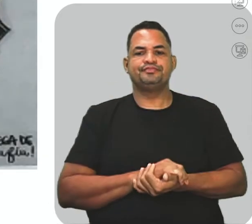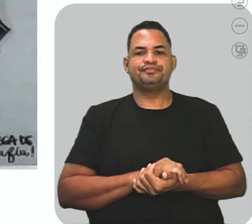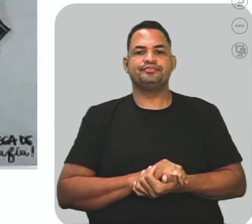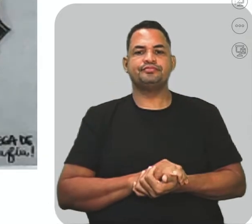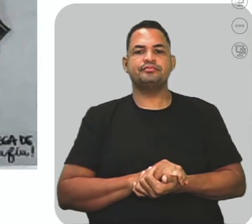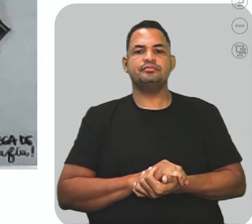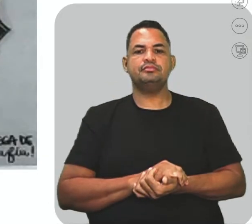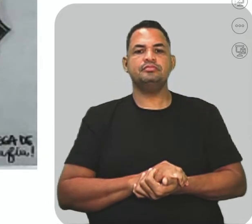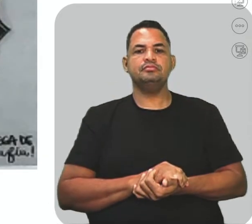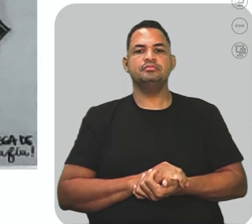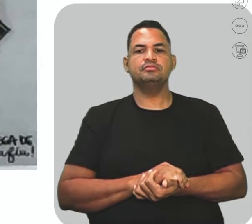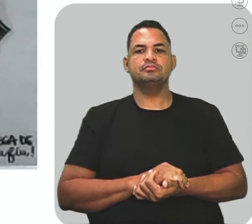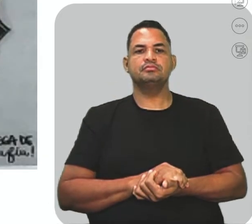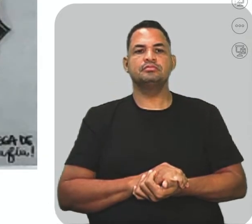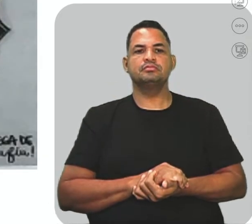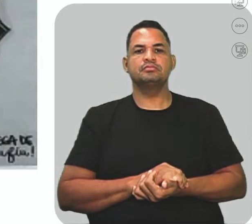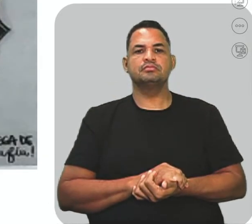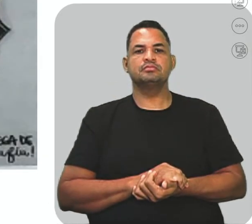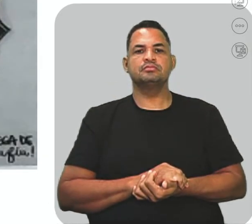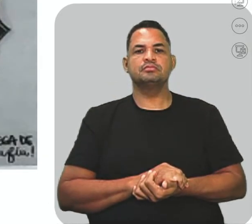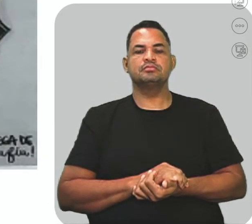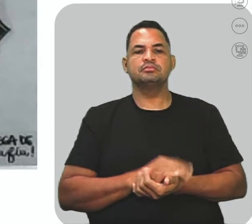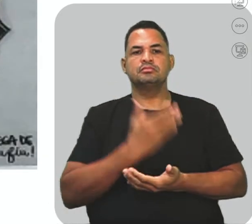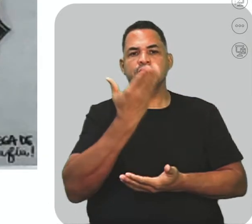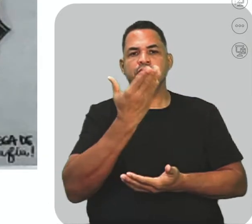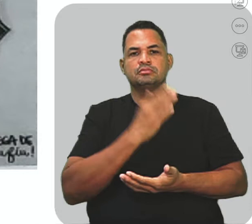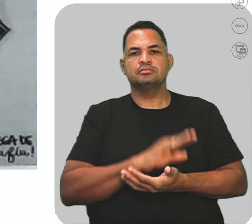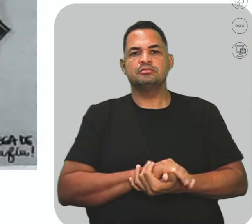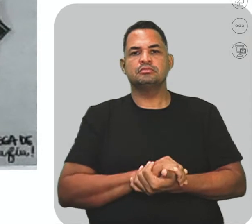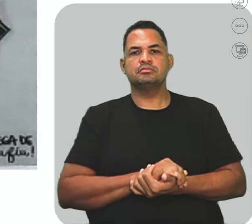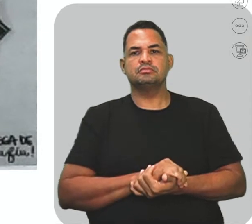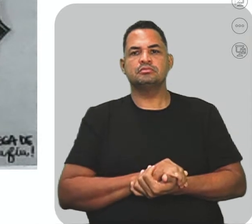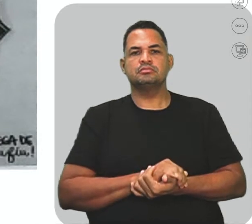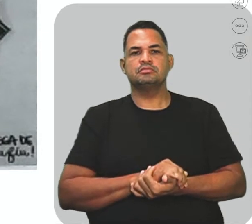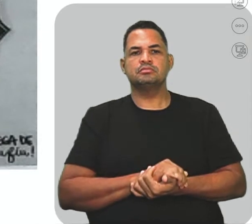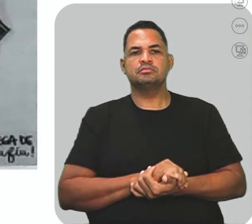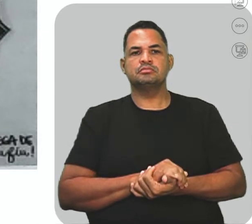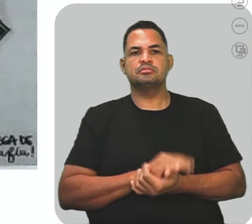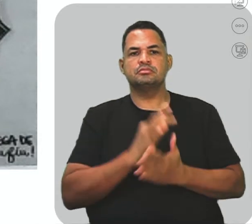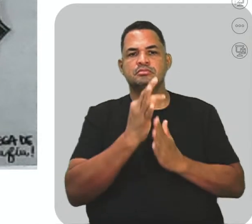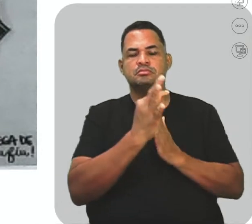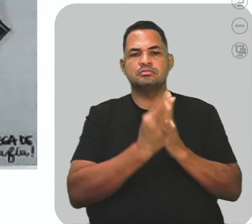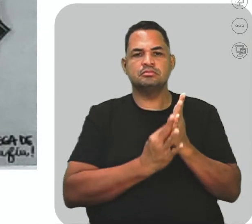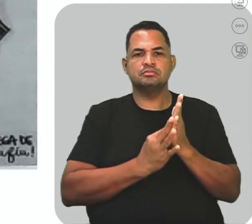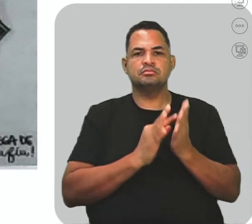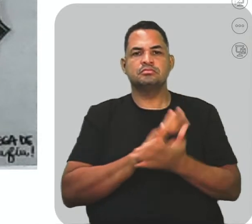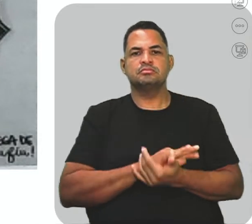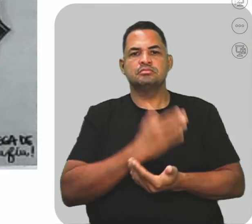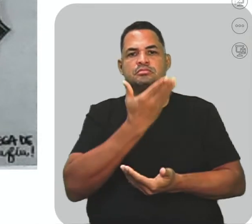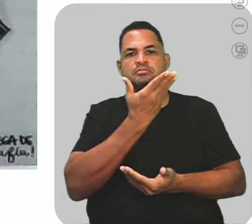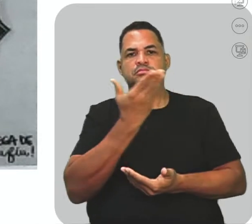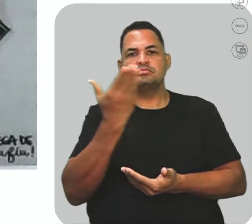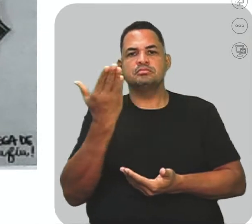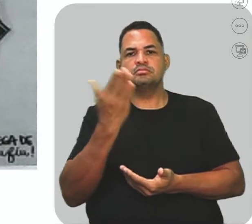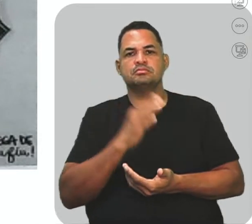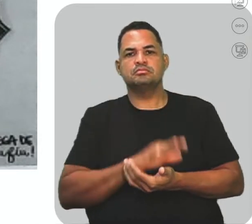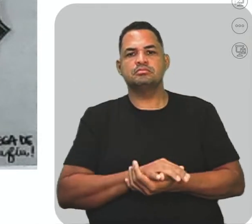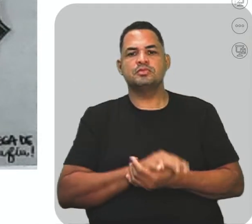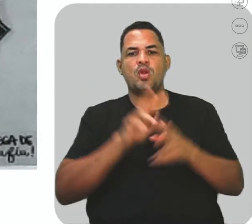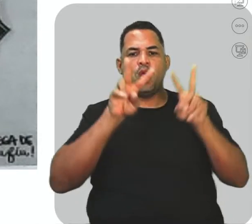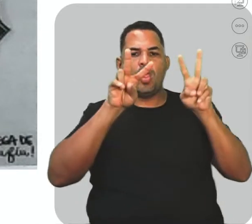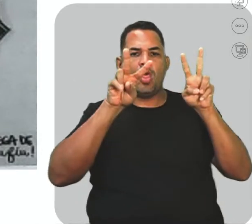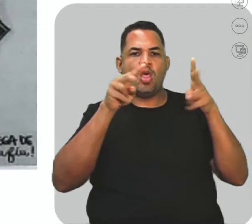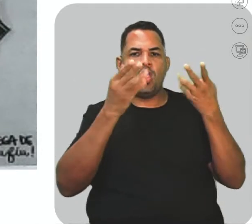ok? E assim, vamos de texto inicial? Chegou o momento aí, né, da nossa